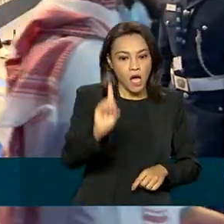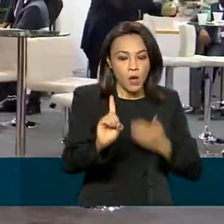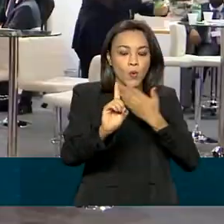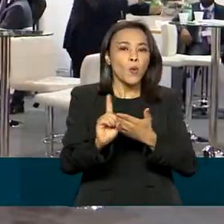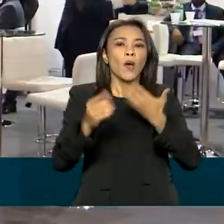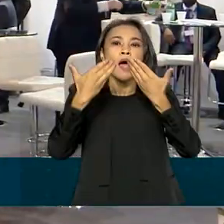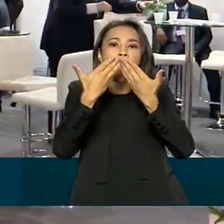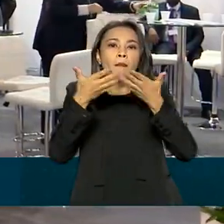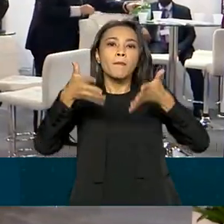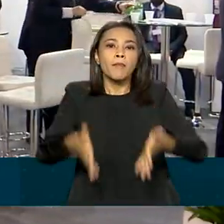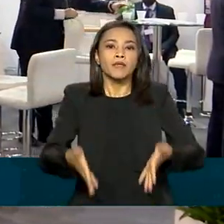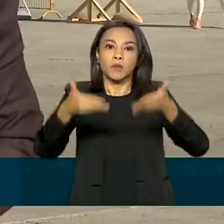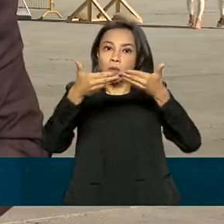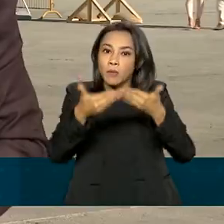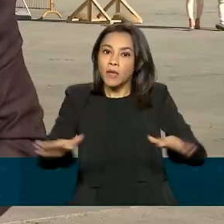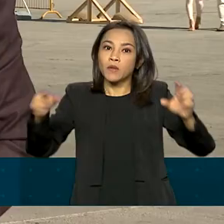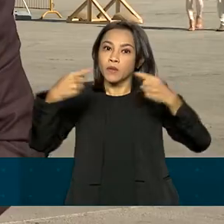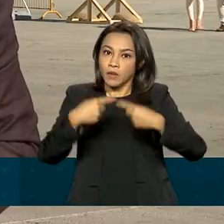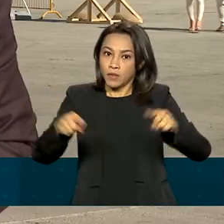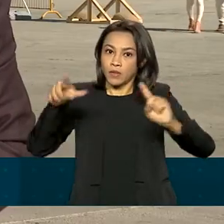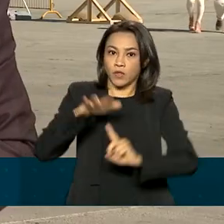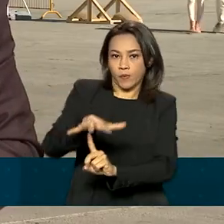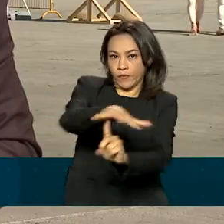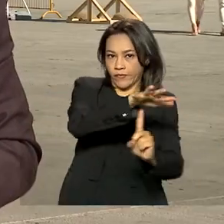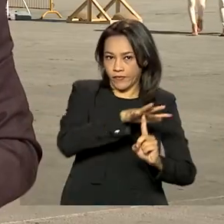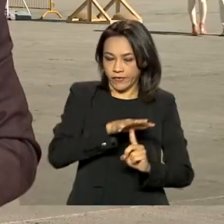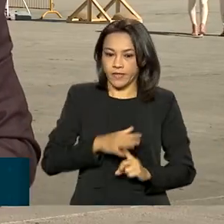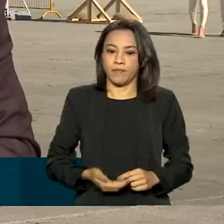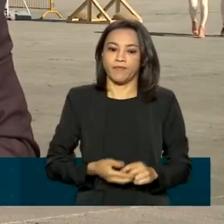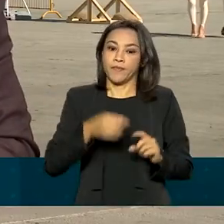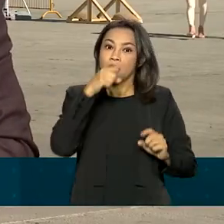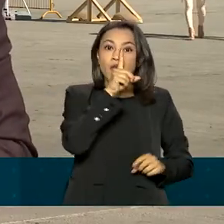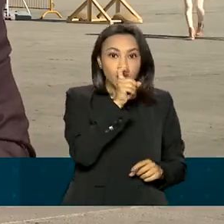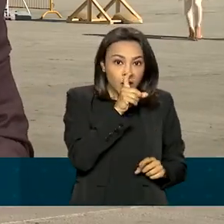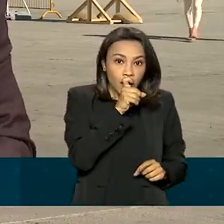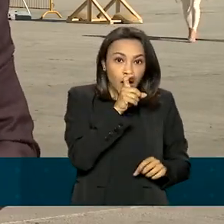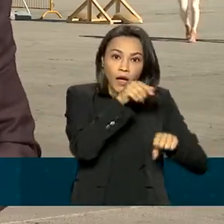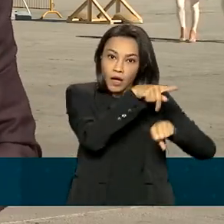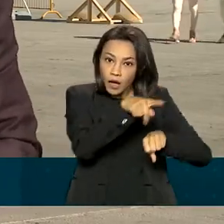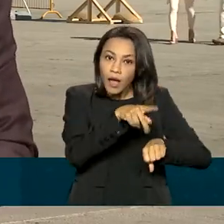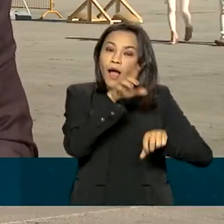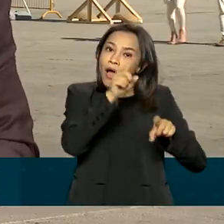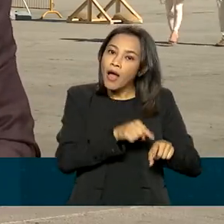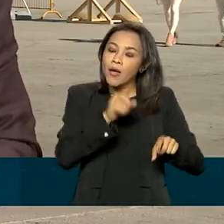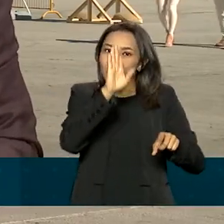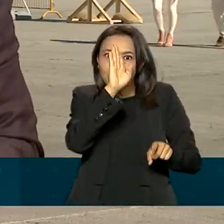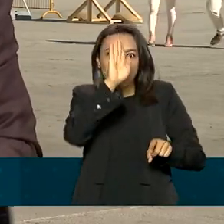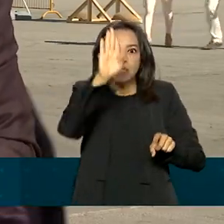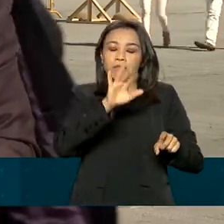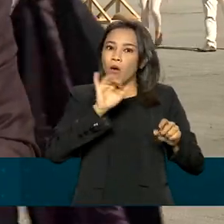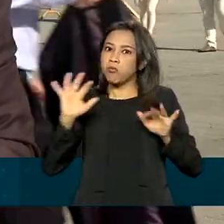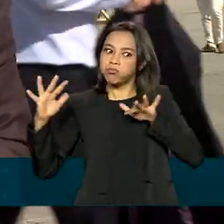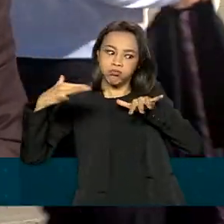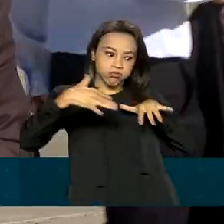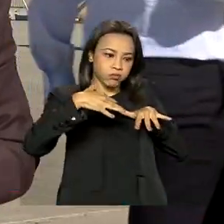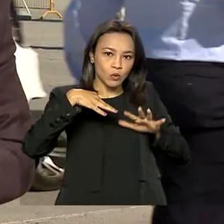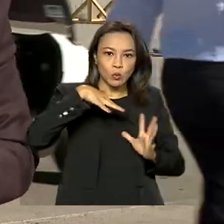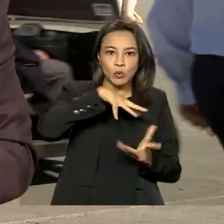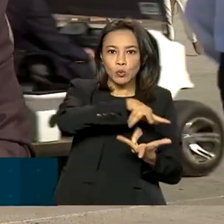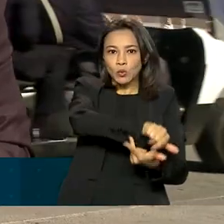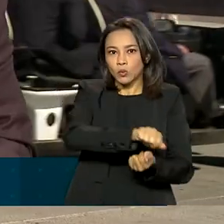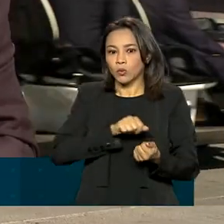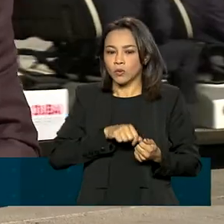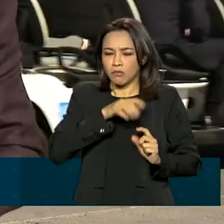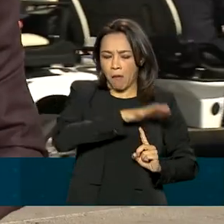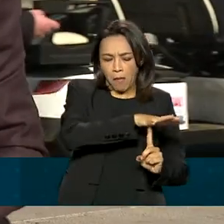feira aeroespacial. A Dubai Air Show é um dos principais eventos do mundo do setor. São pavilhões de